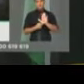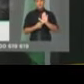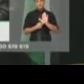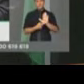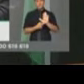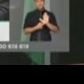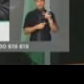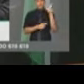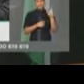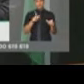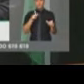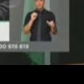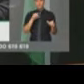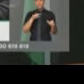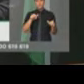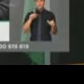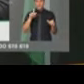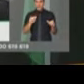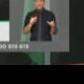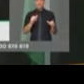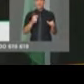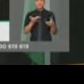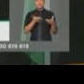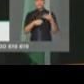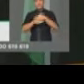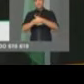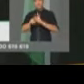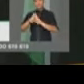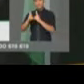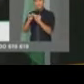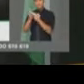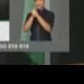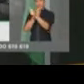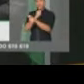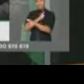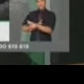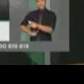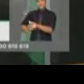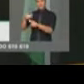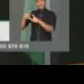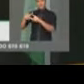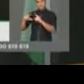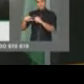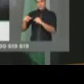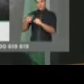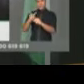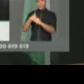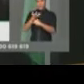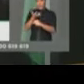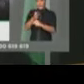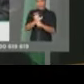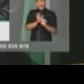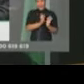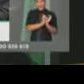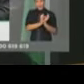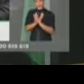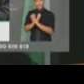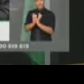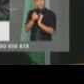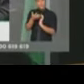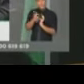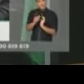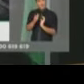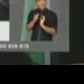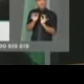Patriota acabou de sair exatamente para uma audiência com o governador e pedir a ele, já que o governador não recebe a bancada, não atende o telefone dos